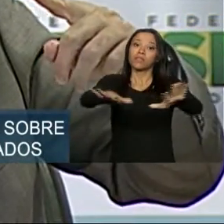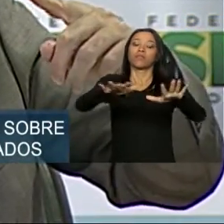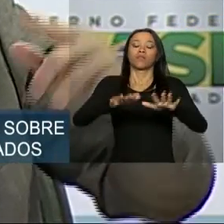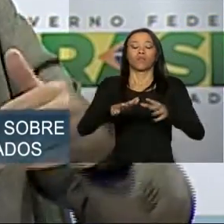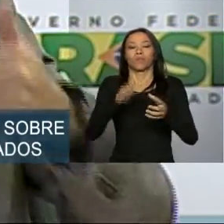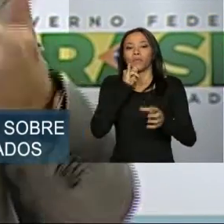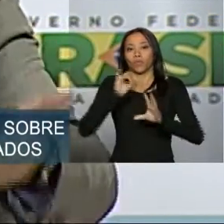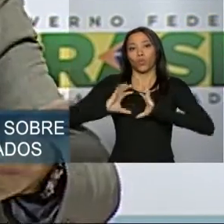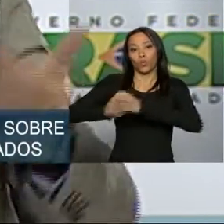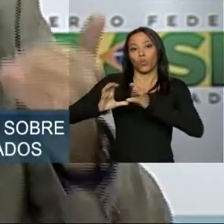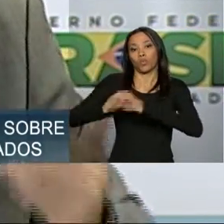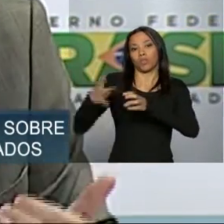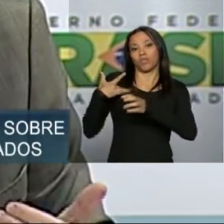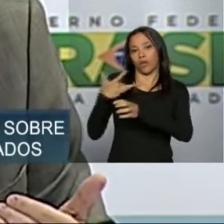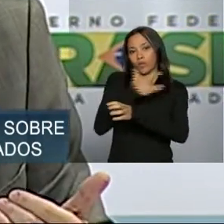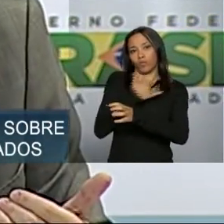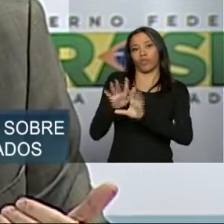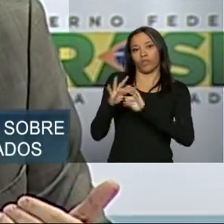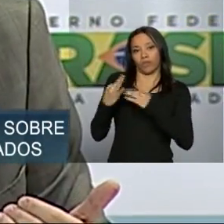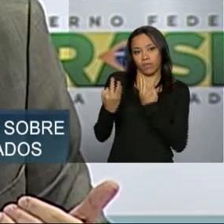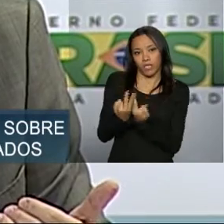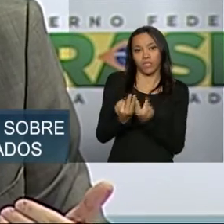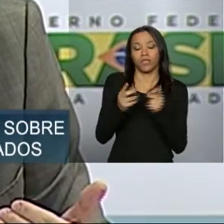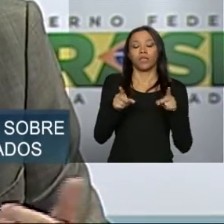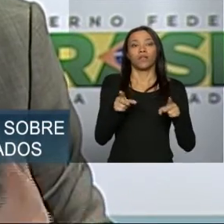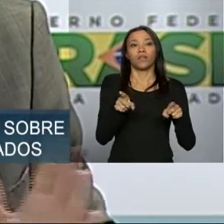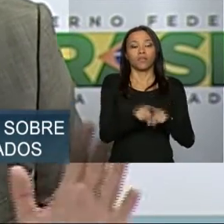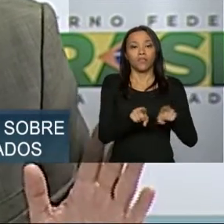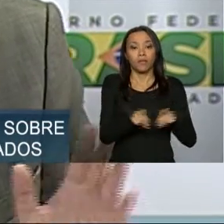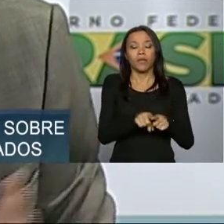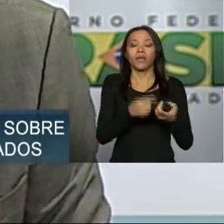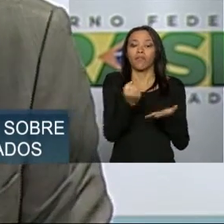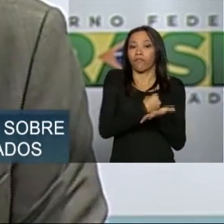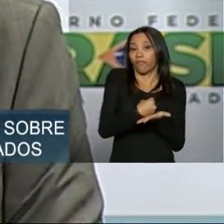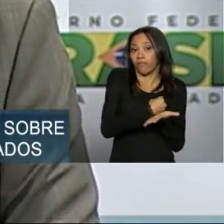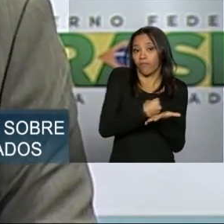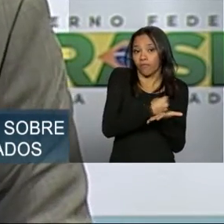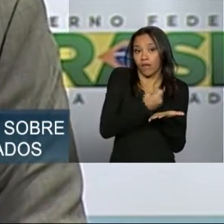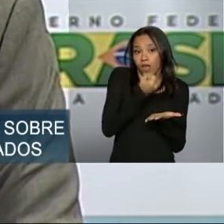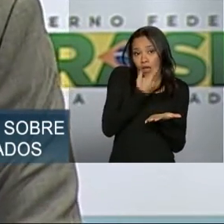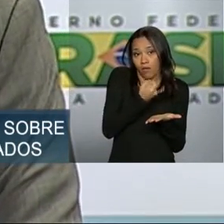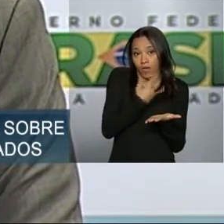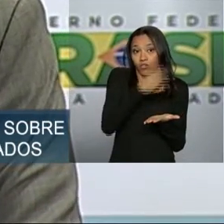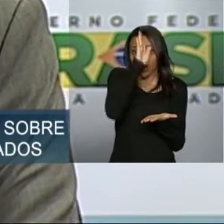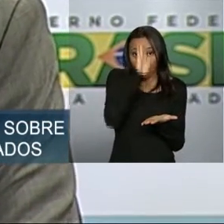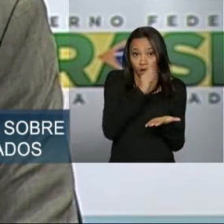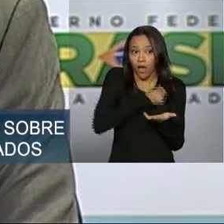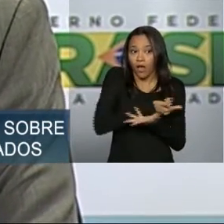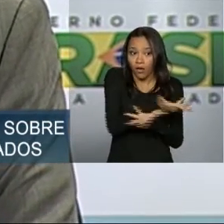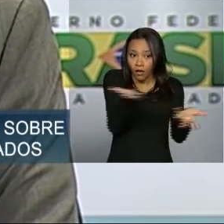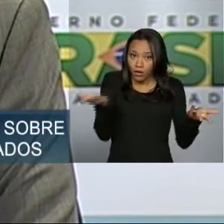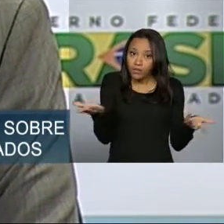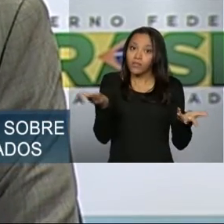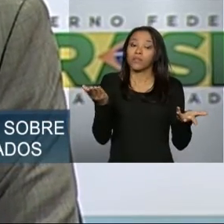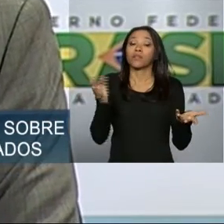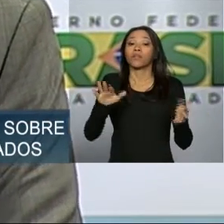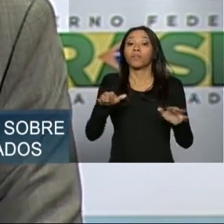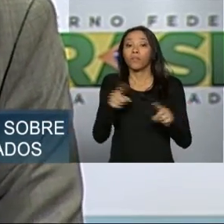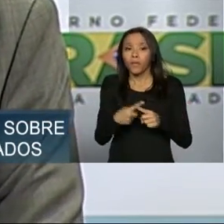família e da oferta da assistência farmacêutica, é o que explica. Por quê? Porque a hipertensão bem